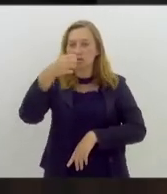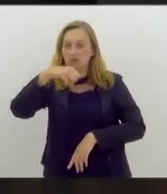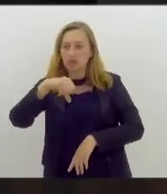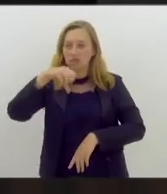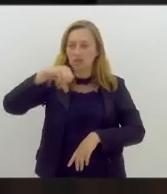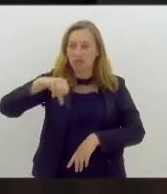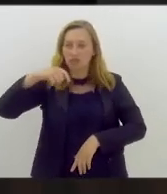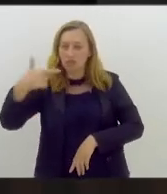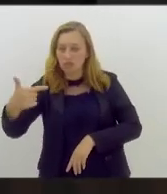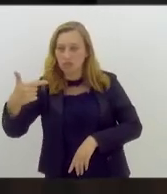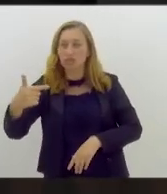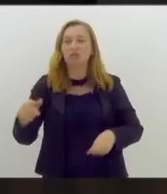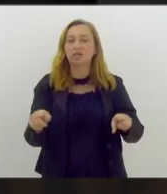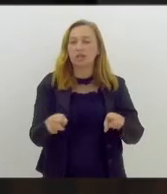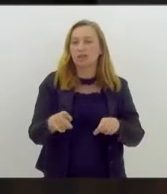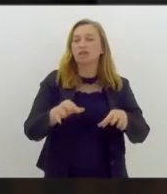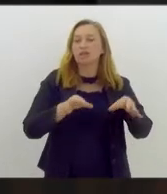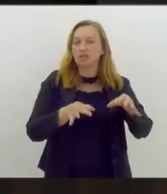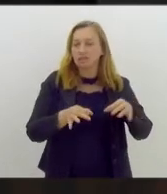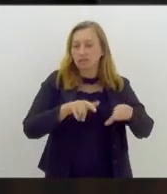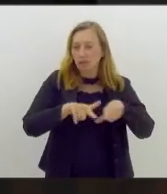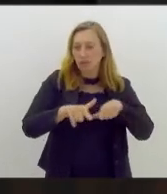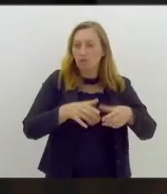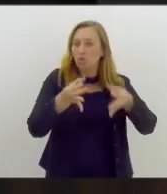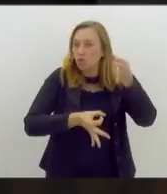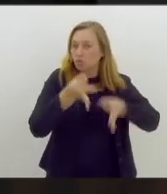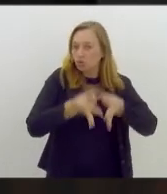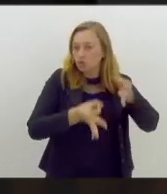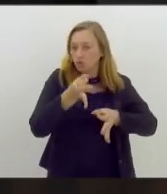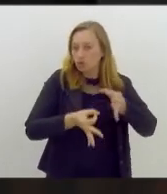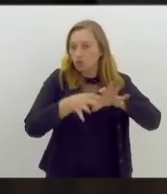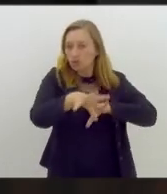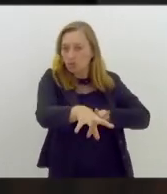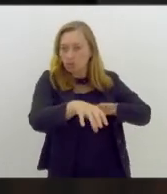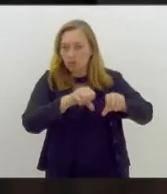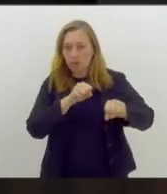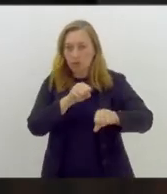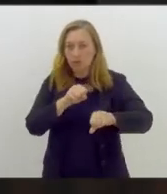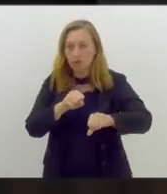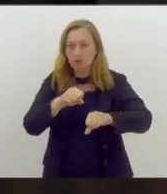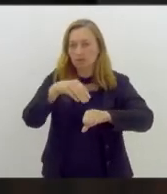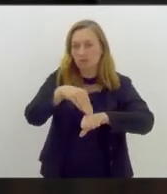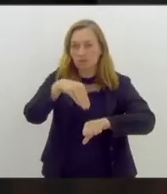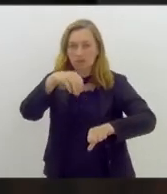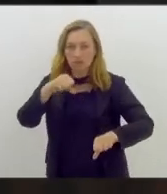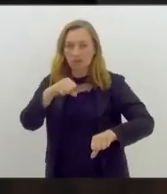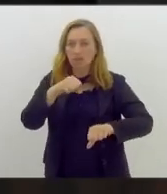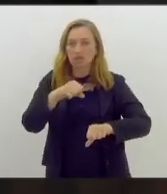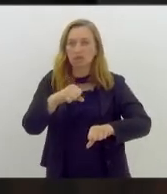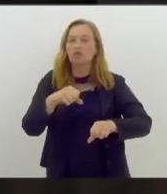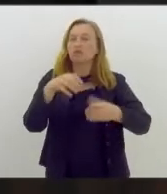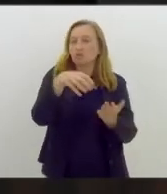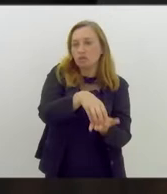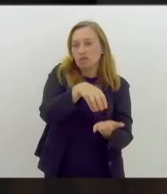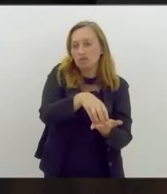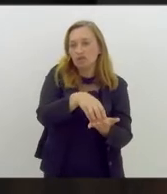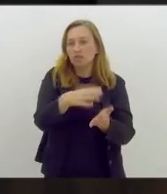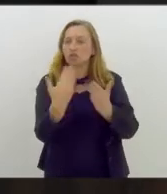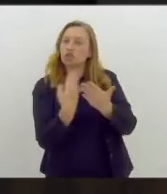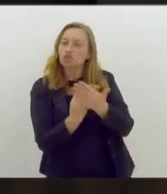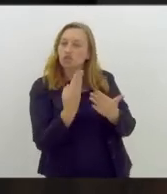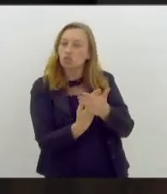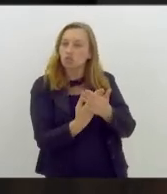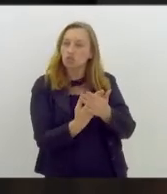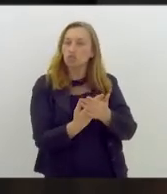1992. Atuou como juiz auditor do curso de formação de magistrados no Centro de Estudos Judiciários